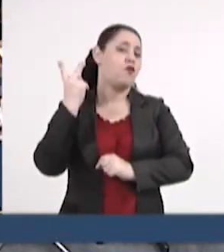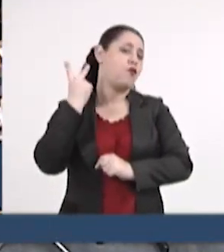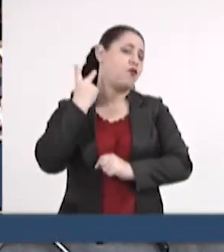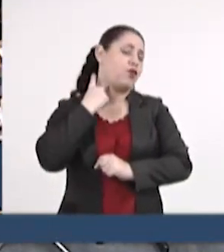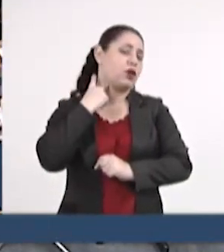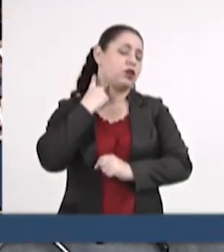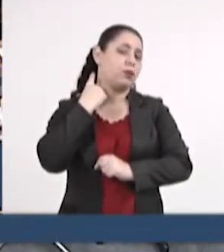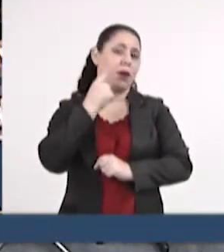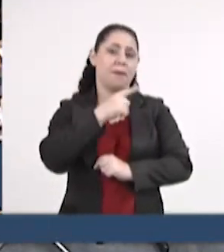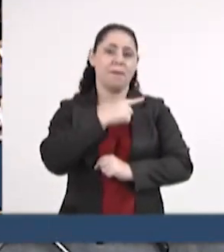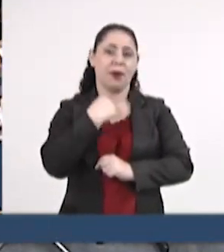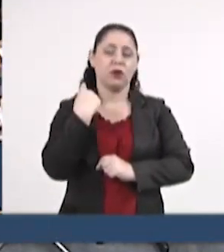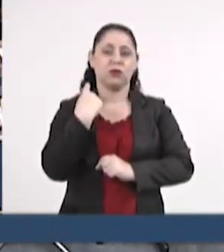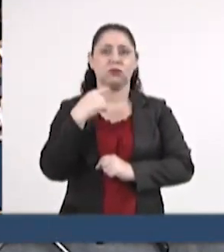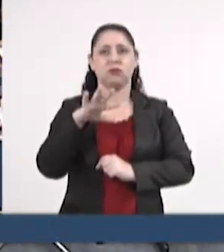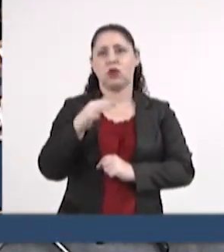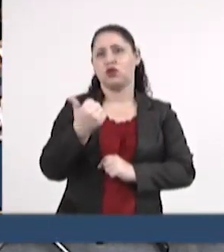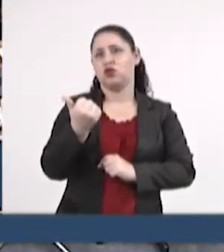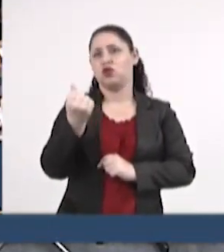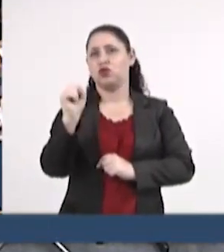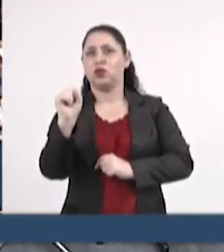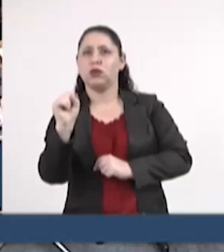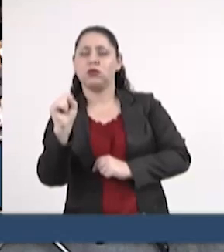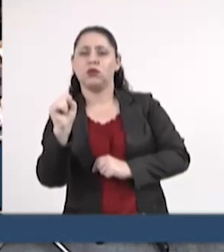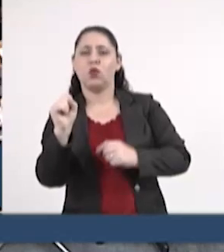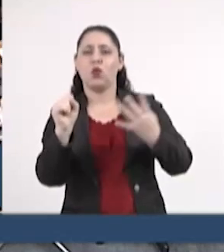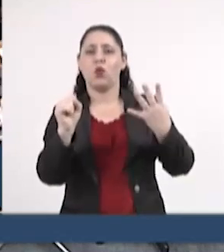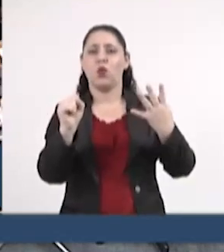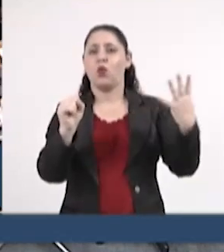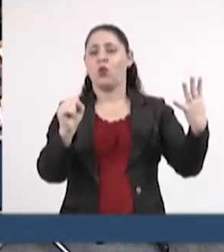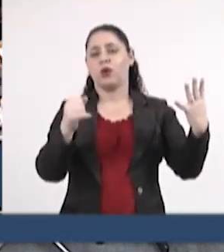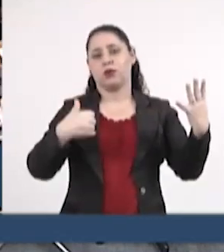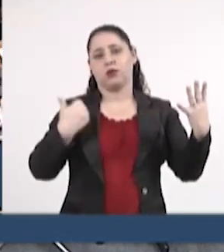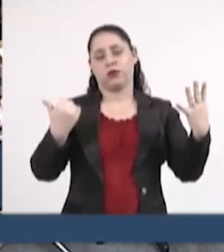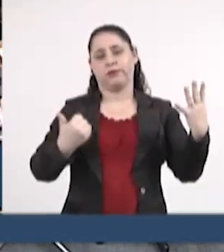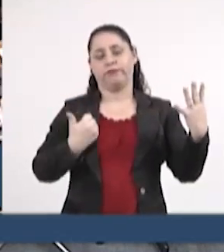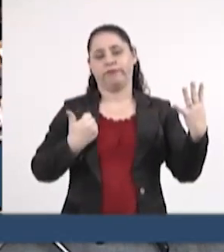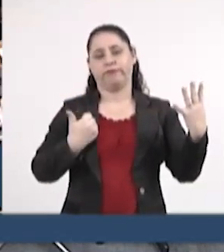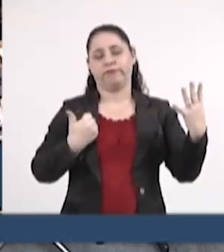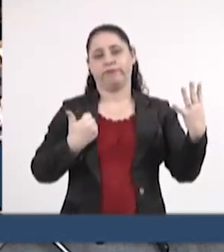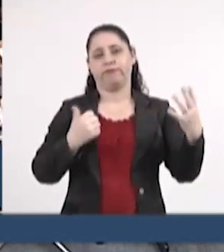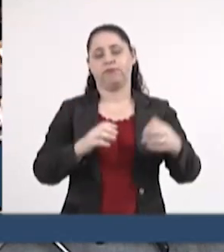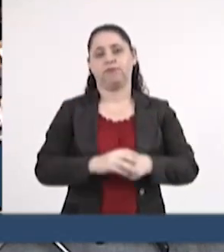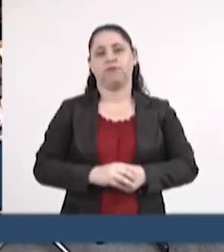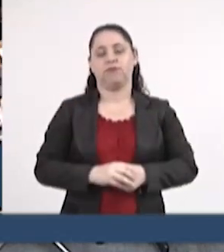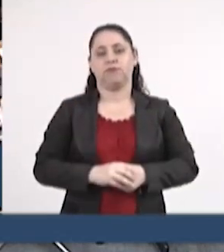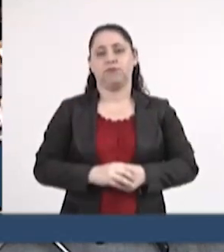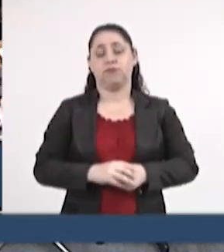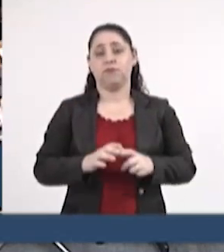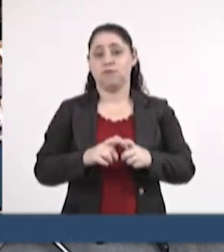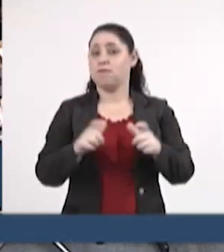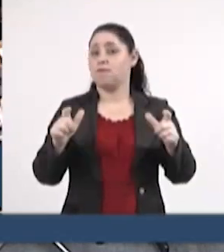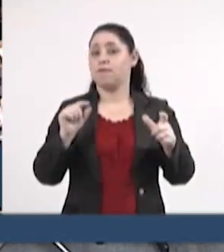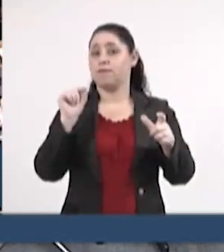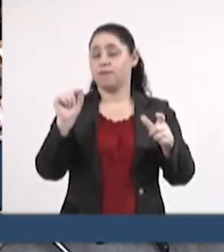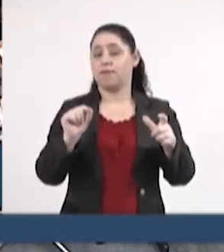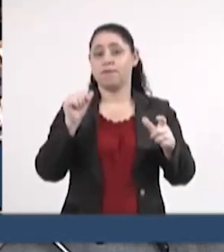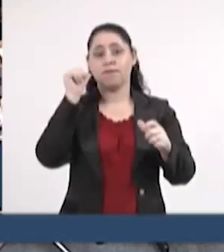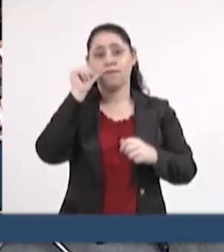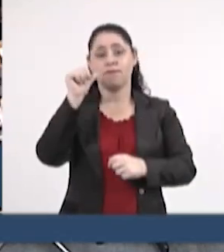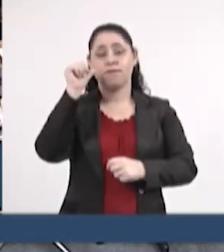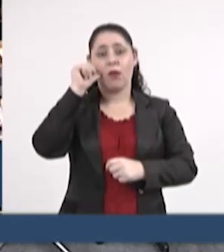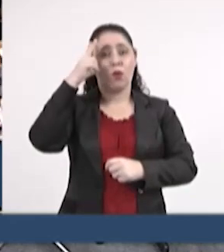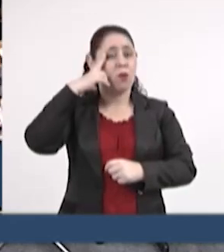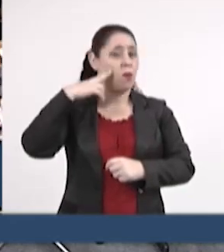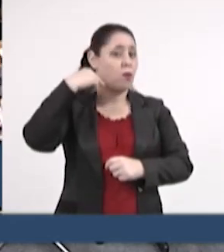vítimas de feminicídio tinham entre 18 e 44 anos. A maioria são